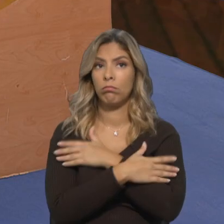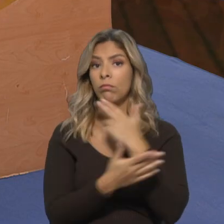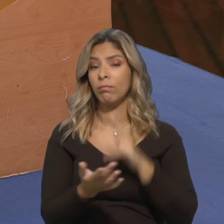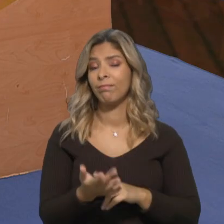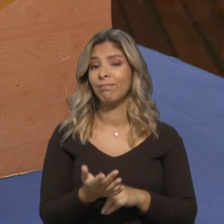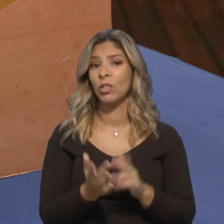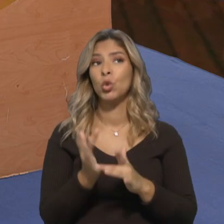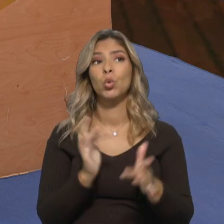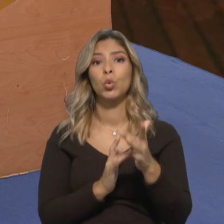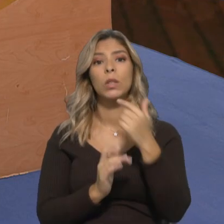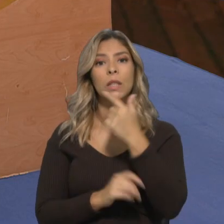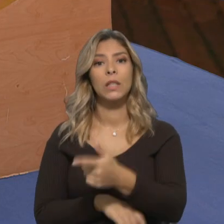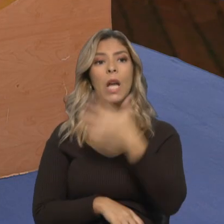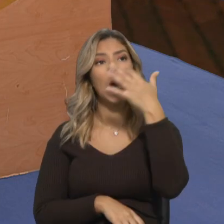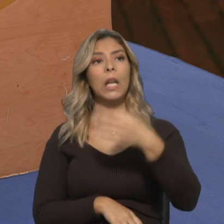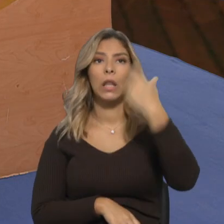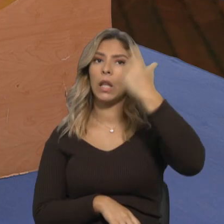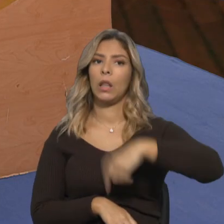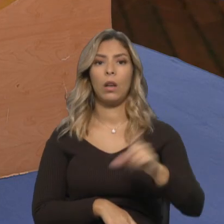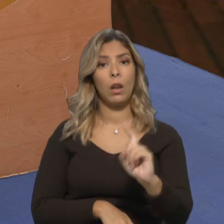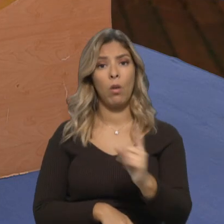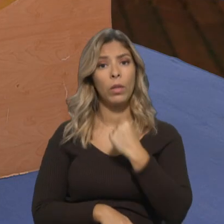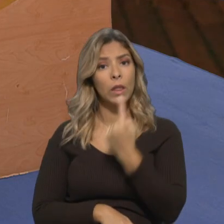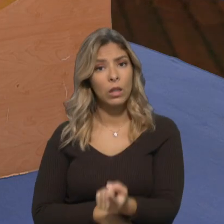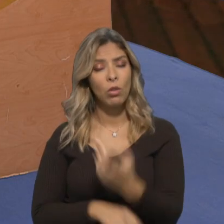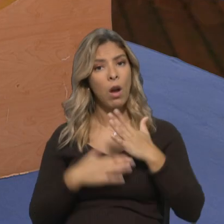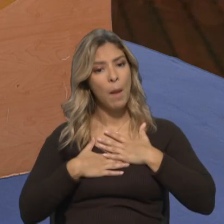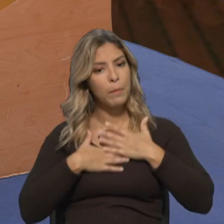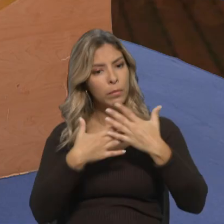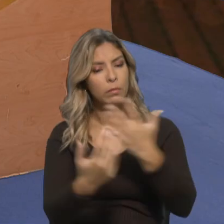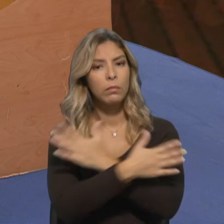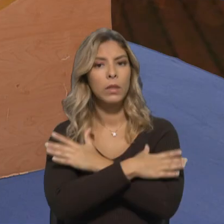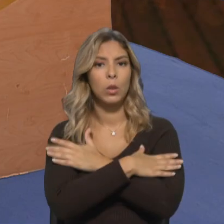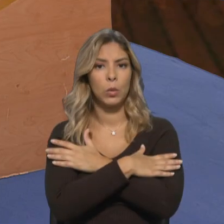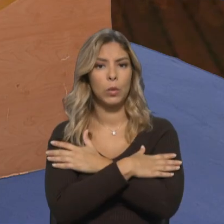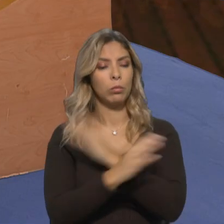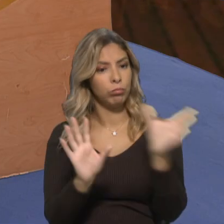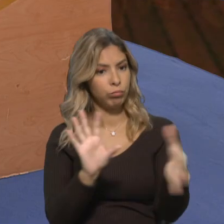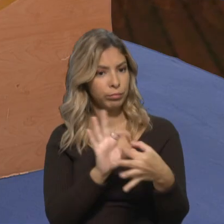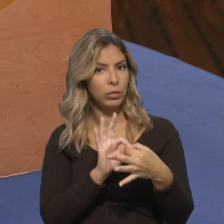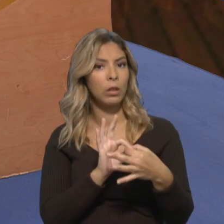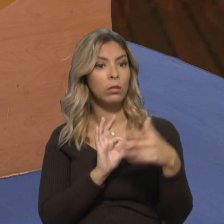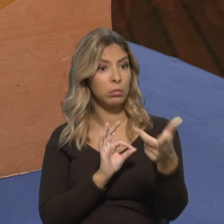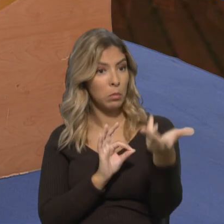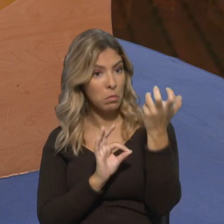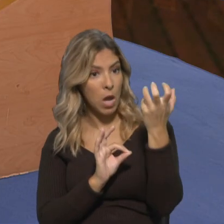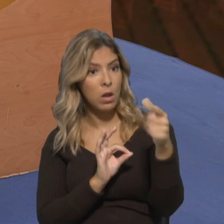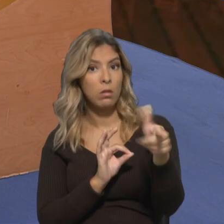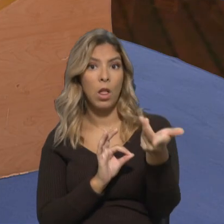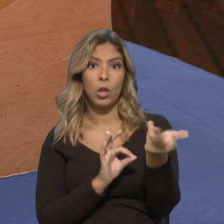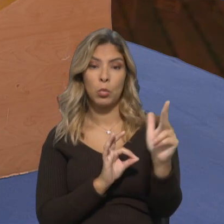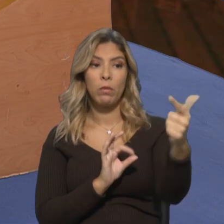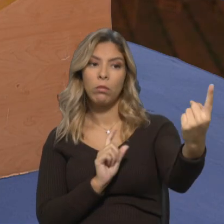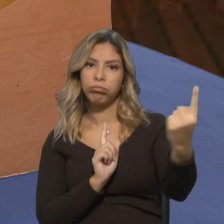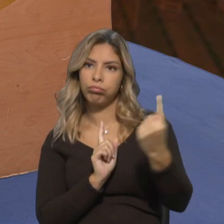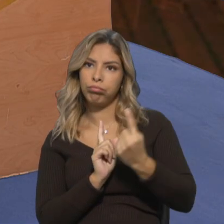não dizia a todos, tens que acreditar em mim. Primeiro oferecia a sua amizade e depois, se a pessoa quisesse, estivesse disponível, podia segui-lo. Mas a pessoa